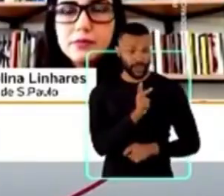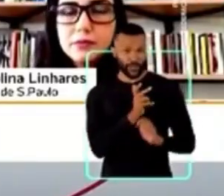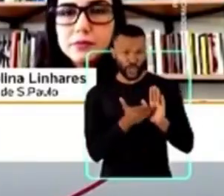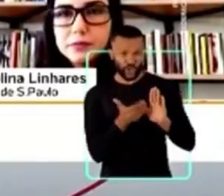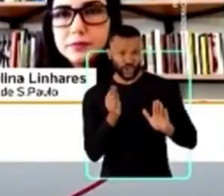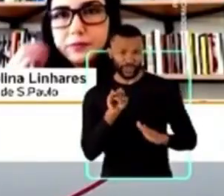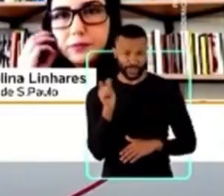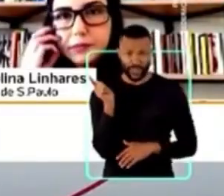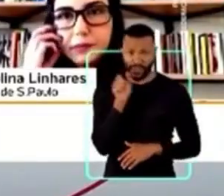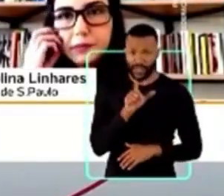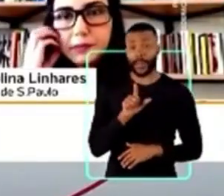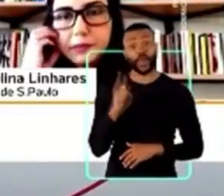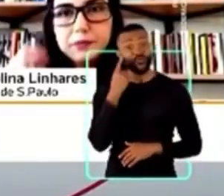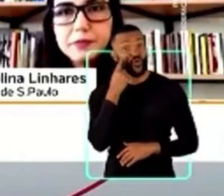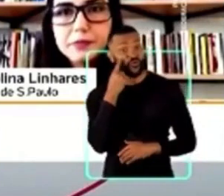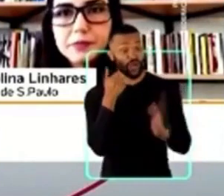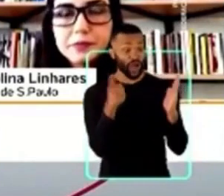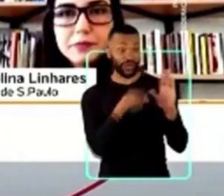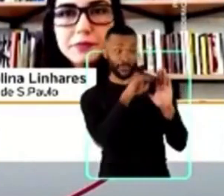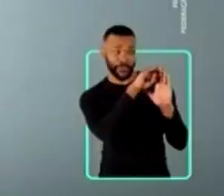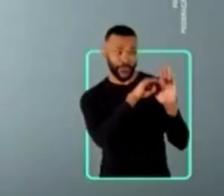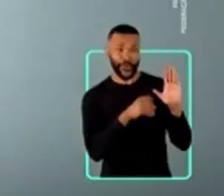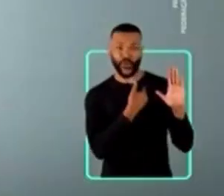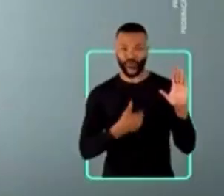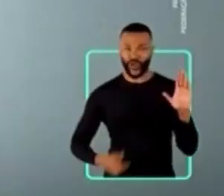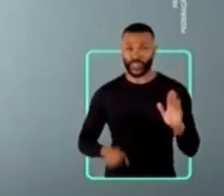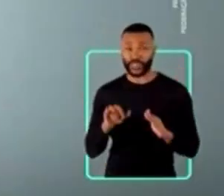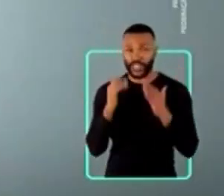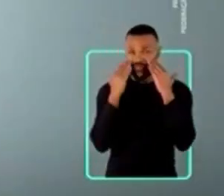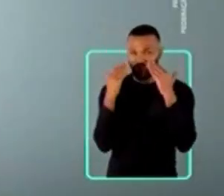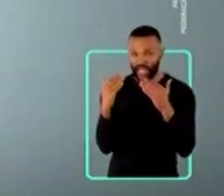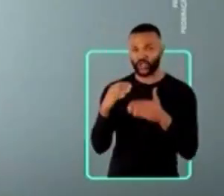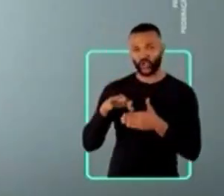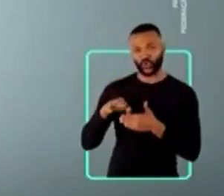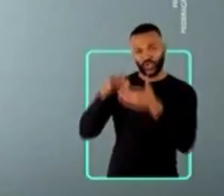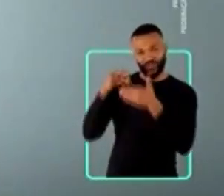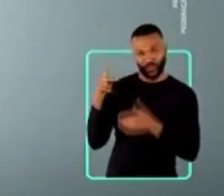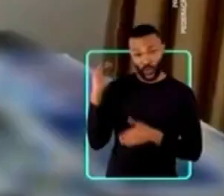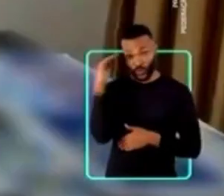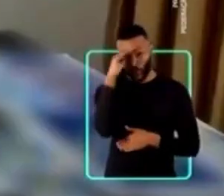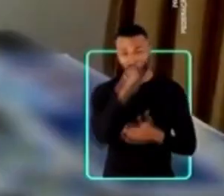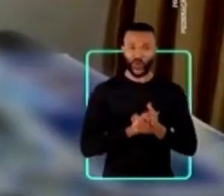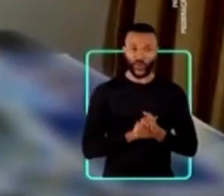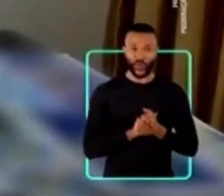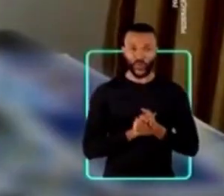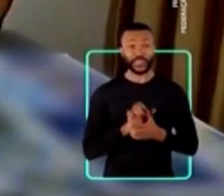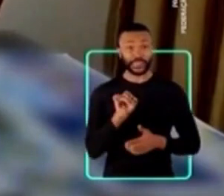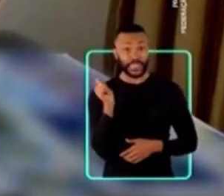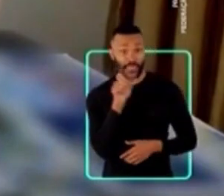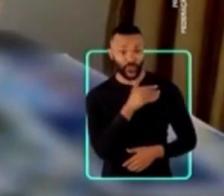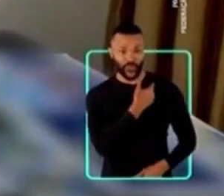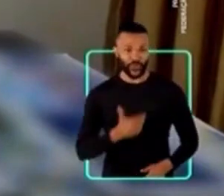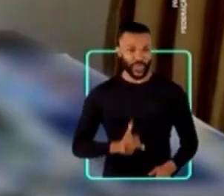as câmeras caso eleito? Eu vou reavaliar a política pública. Mas quando tá na frente do chefe... Então você,